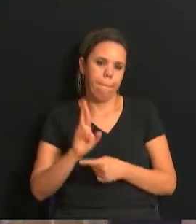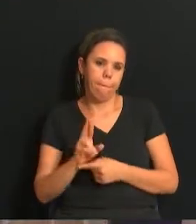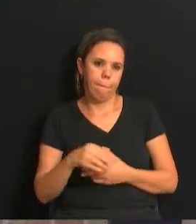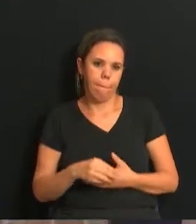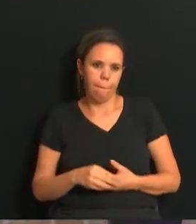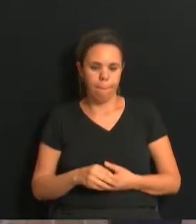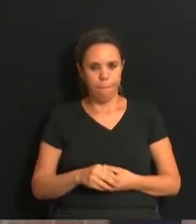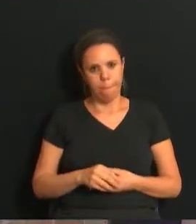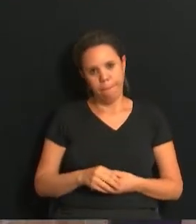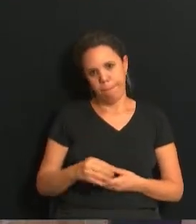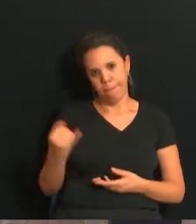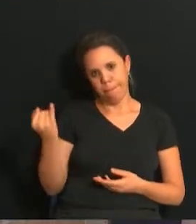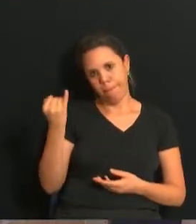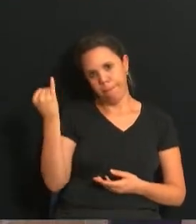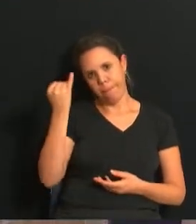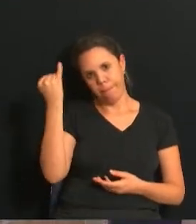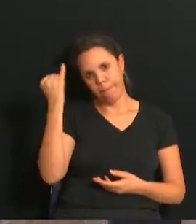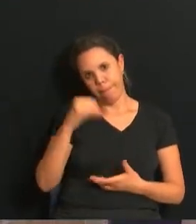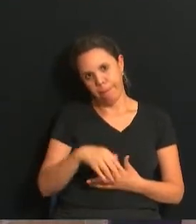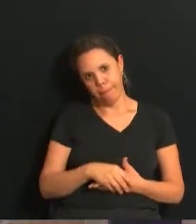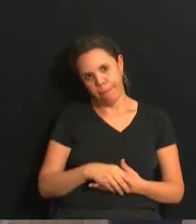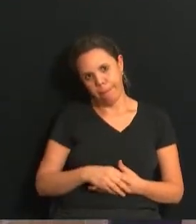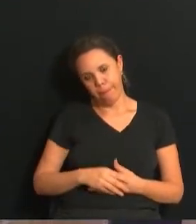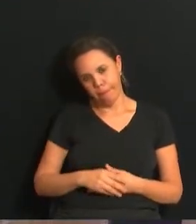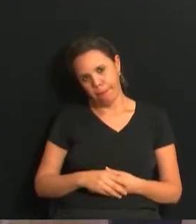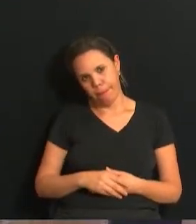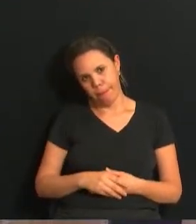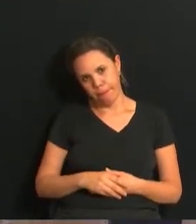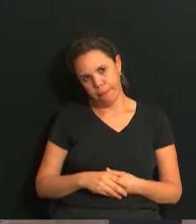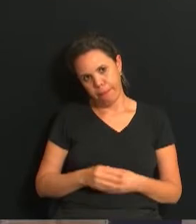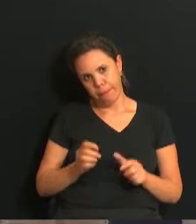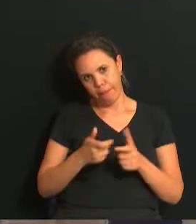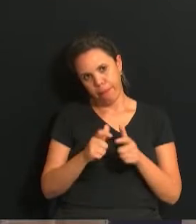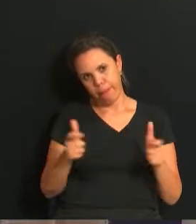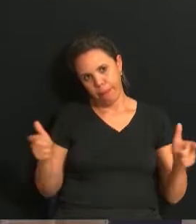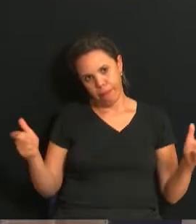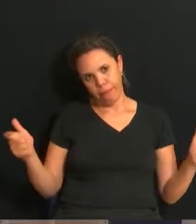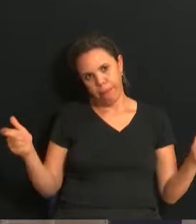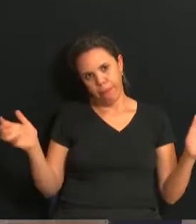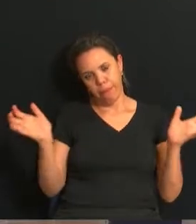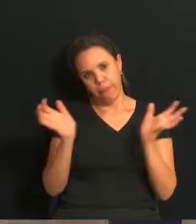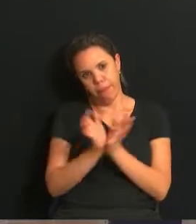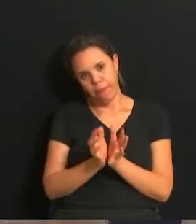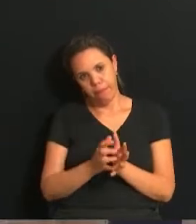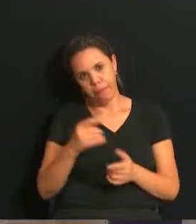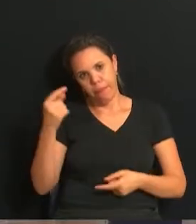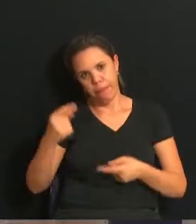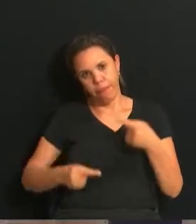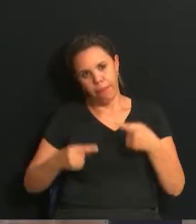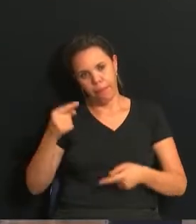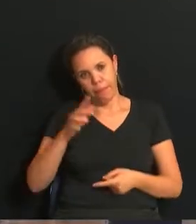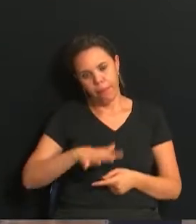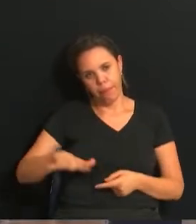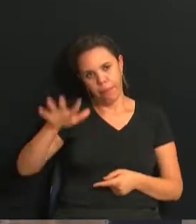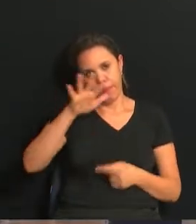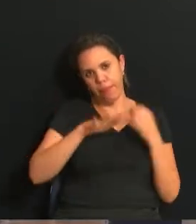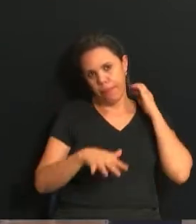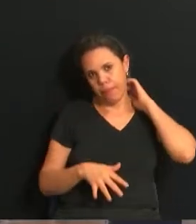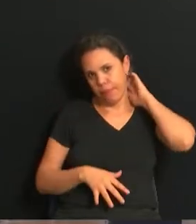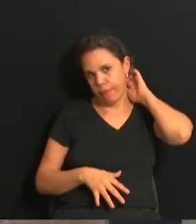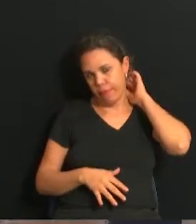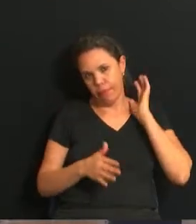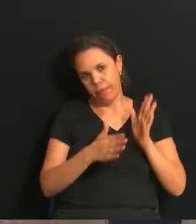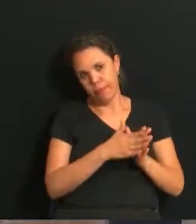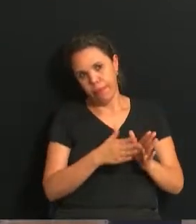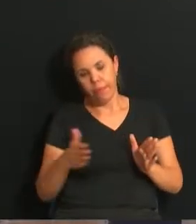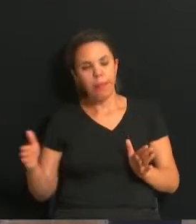a importância de ampliar a equipe. Nós discutimos isso durante